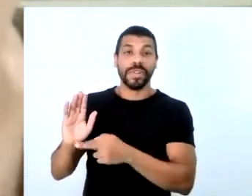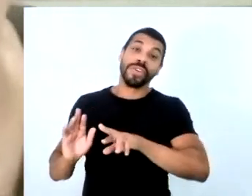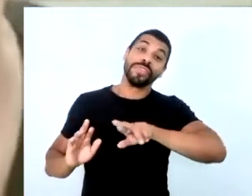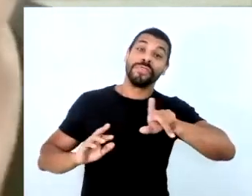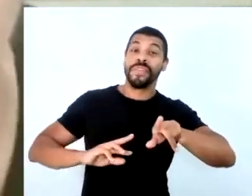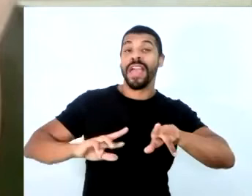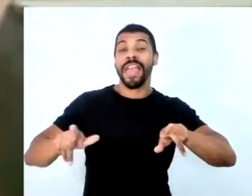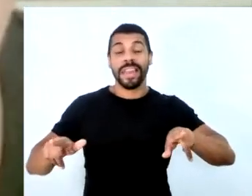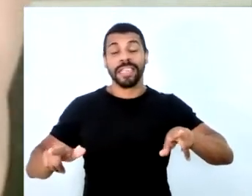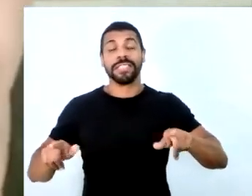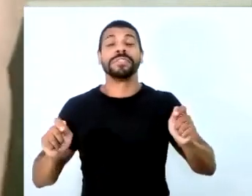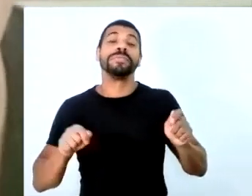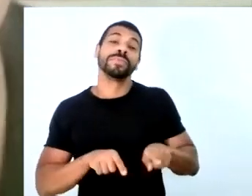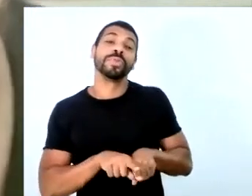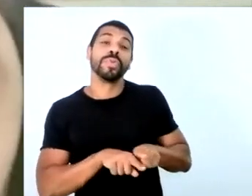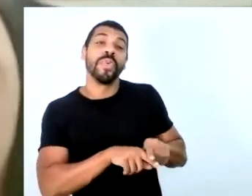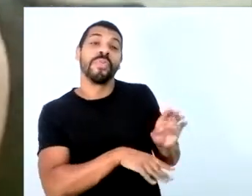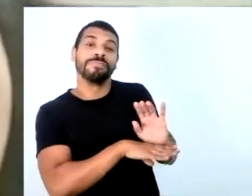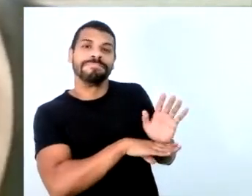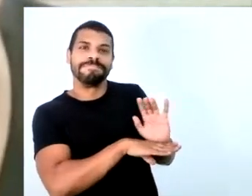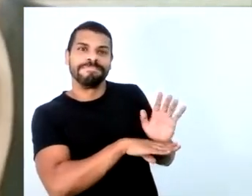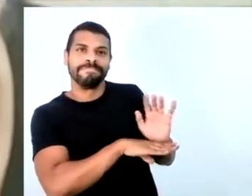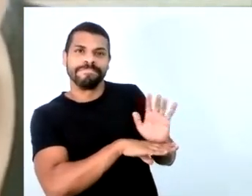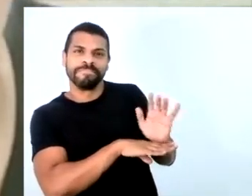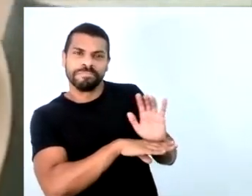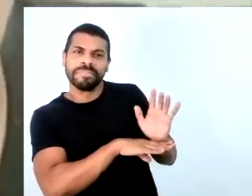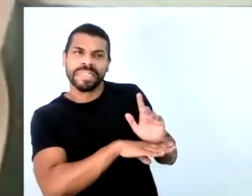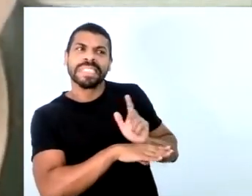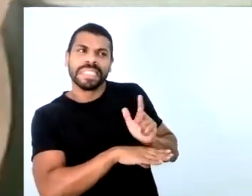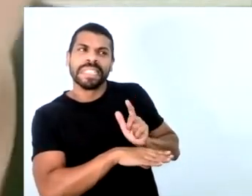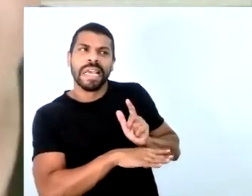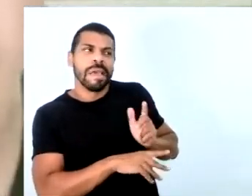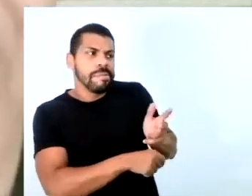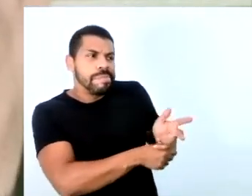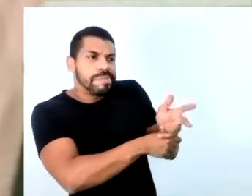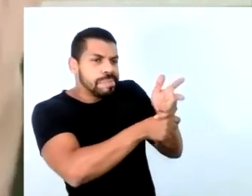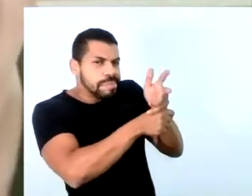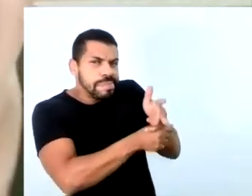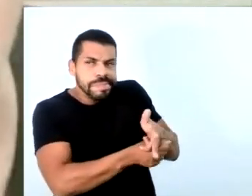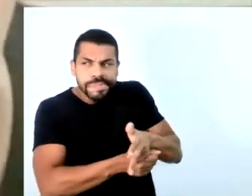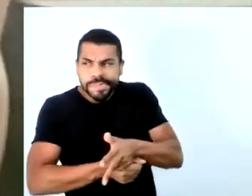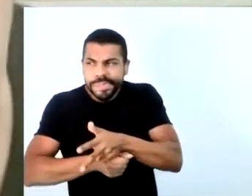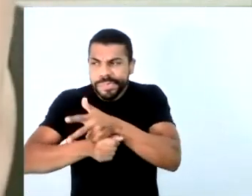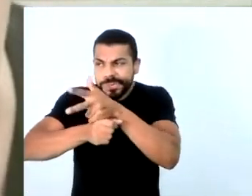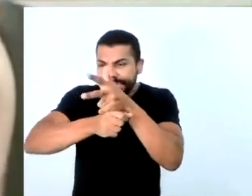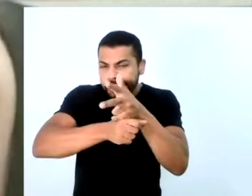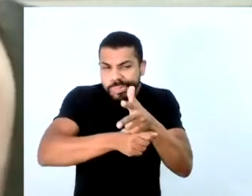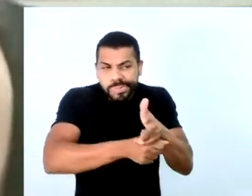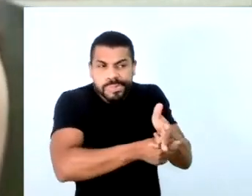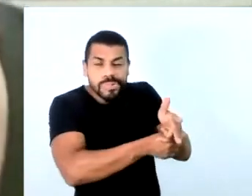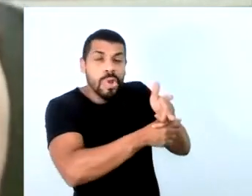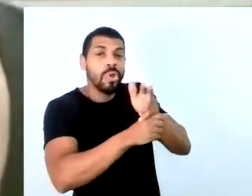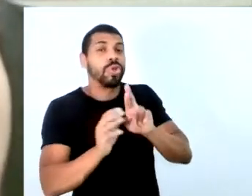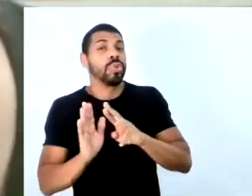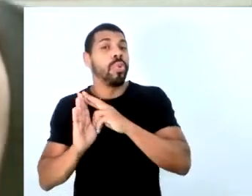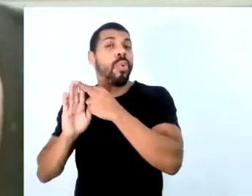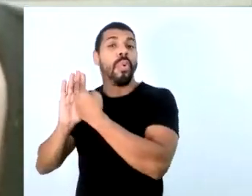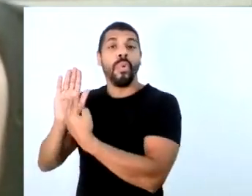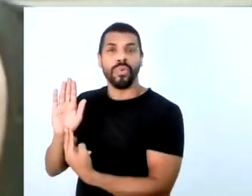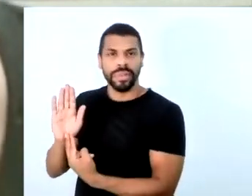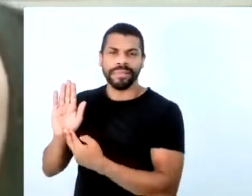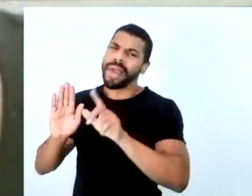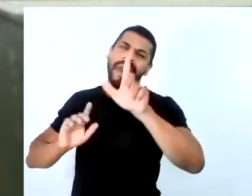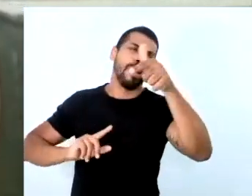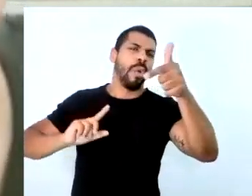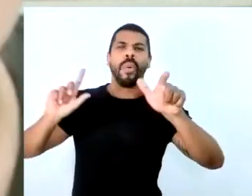planejado como o roteiro desde o início, que é o oposto da ficção, como você falou, é mais o Pluft, porque mesmo na ficção a gente tem filmes